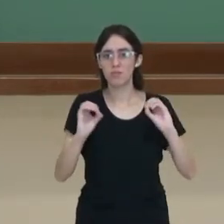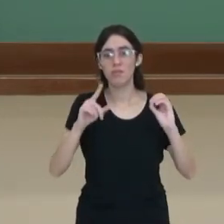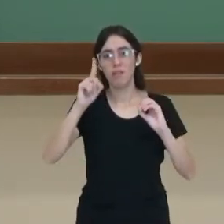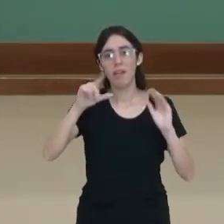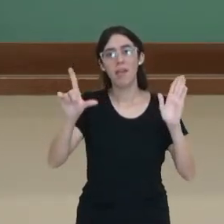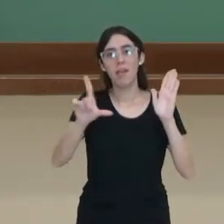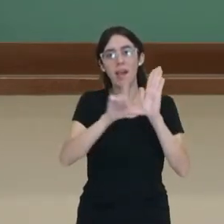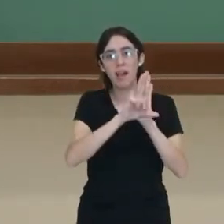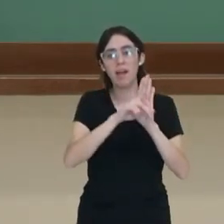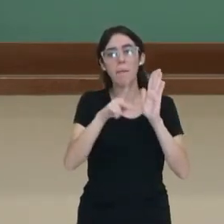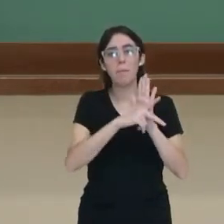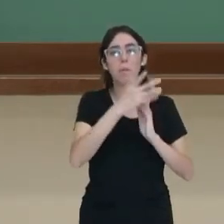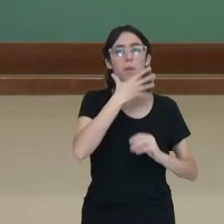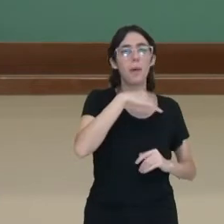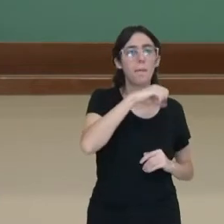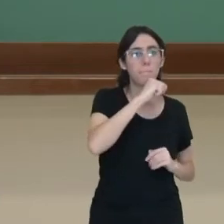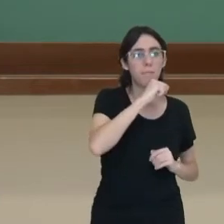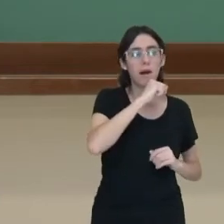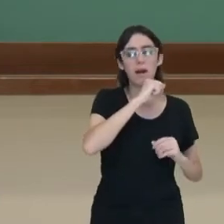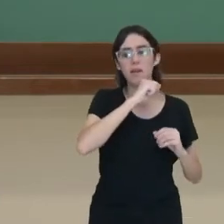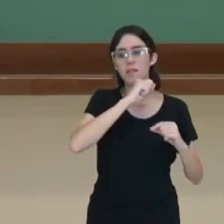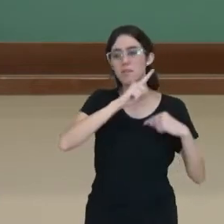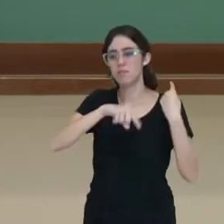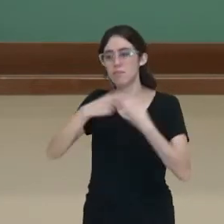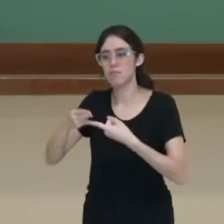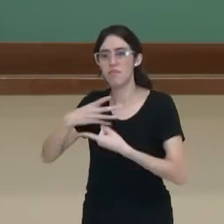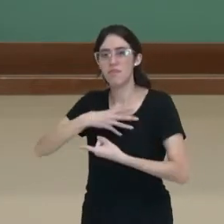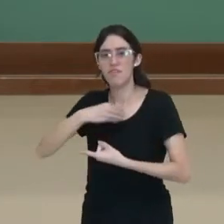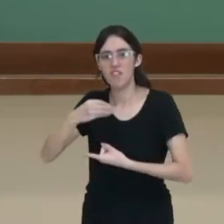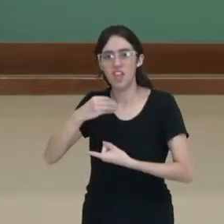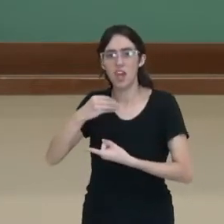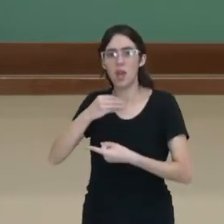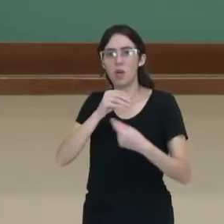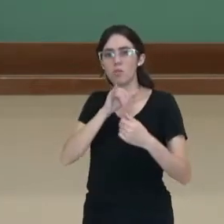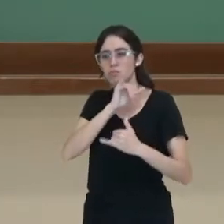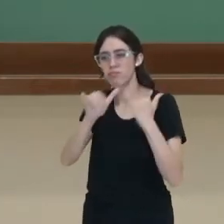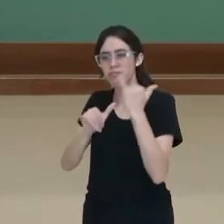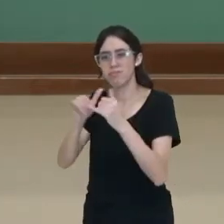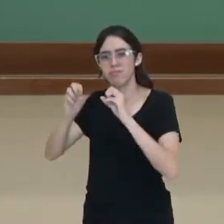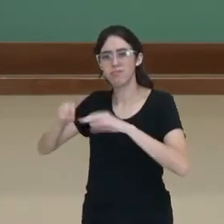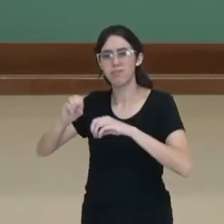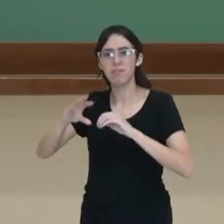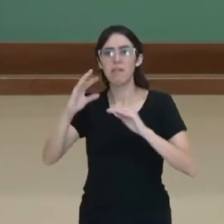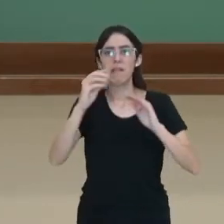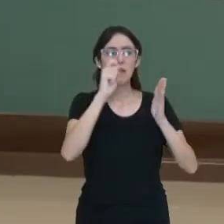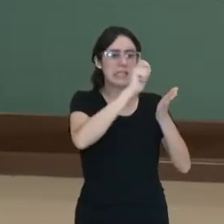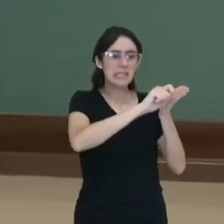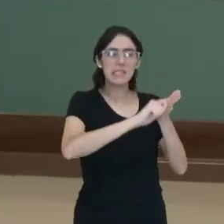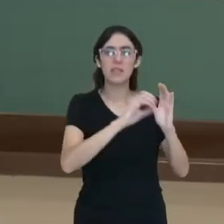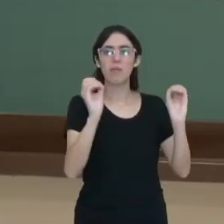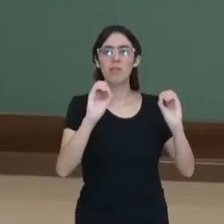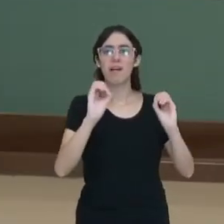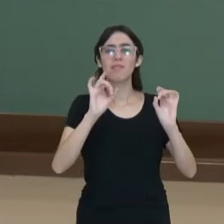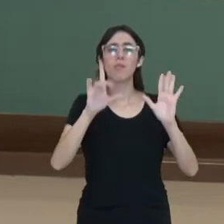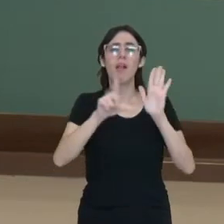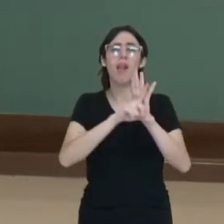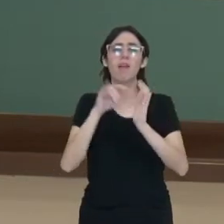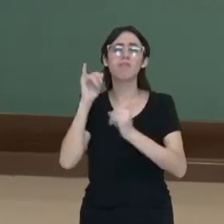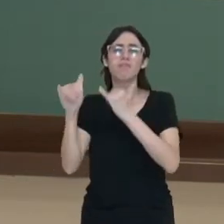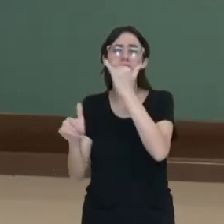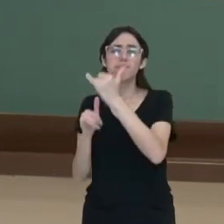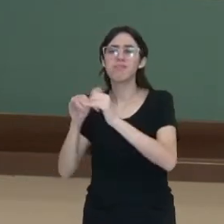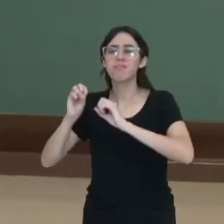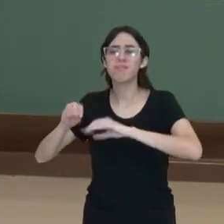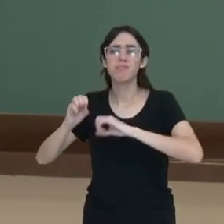passadas de pai para filho, ou de tradição oral apenas, e não tinha nada escrito. Aqui vocês estão vendo o chamado Breviário de